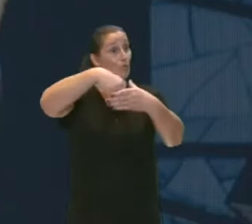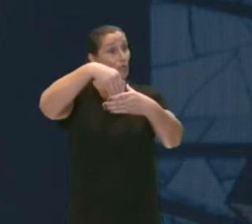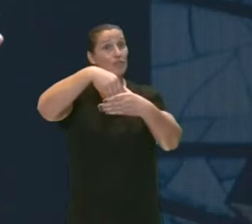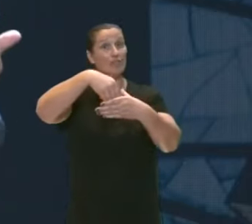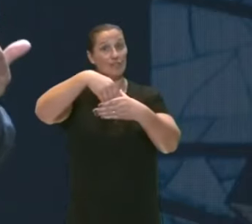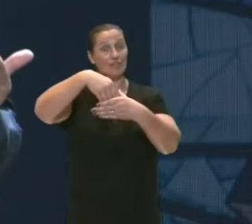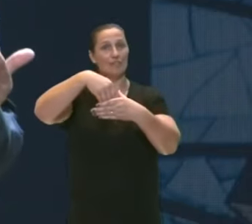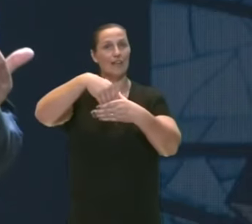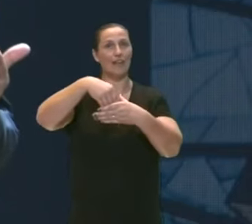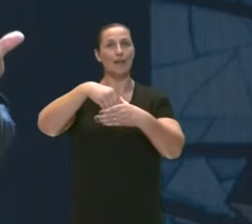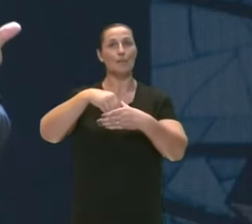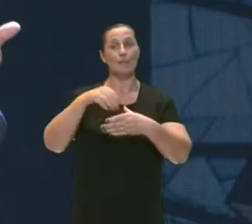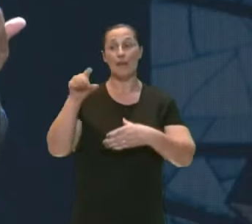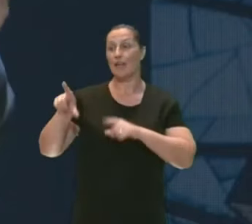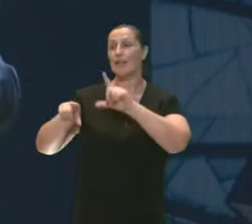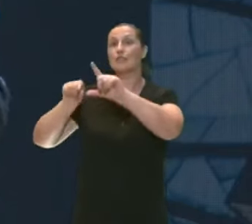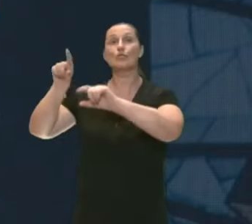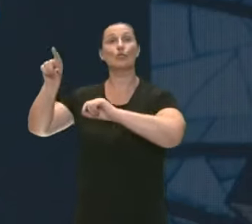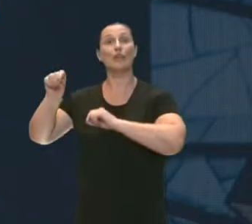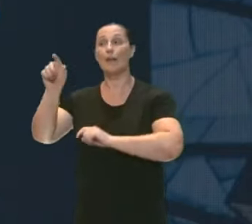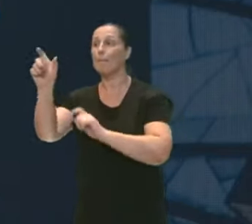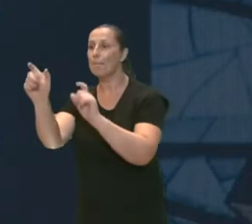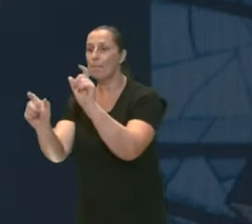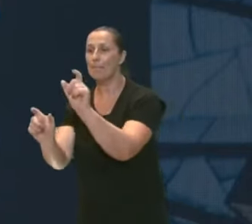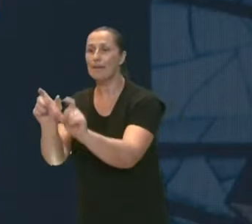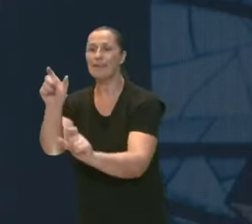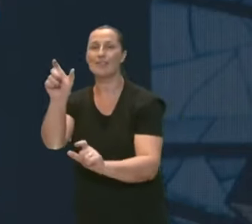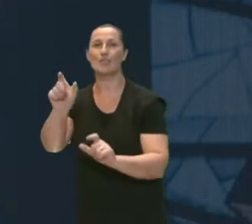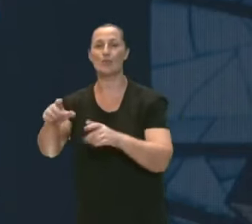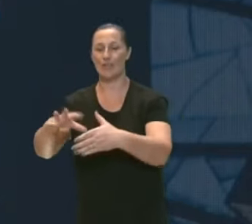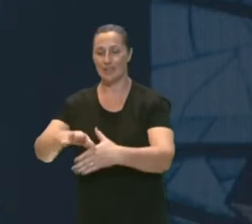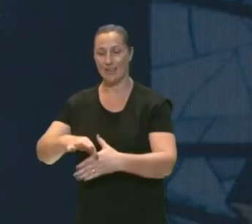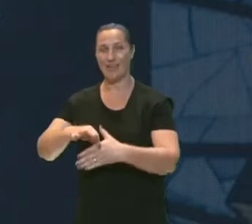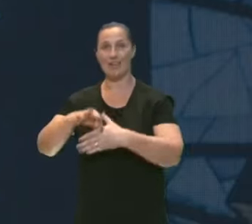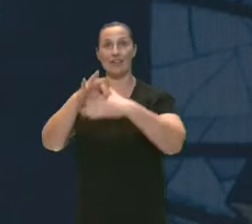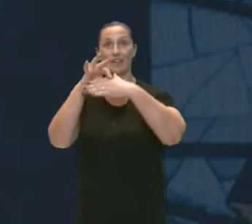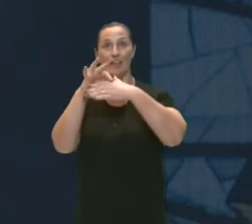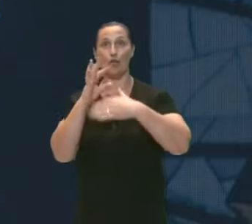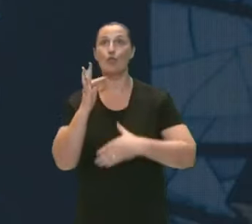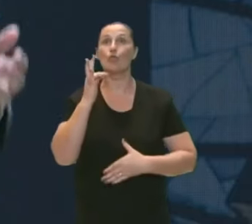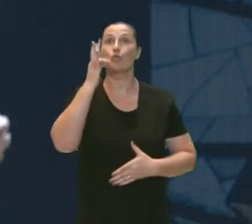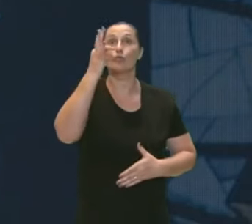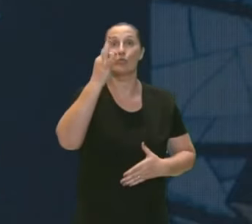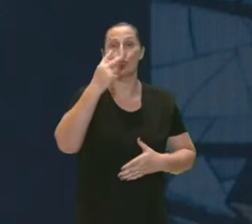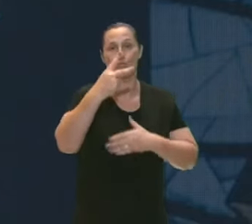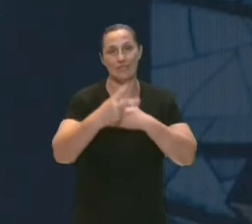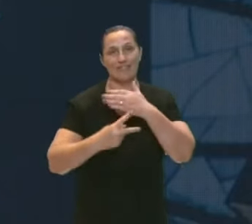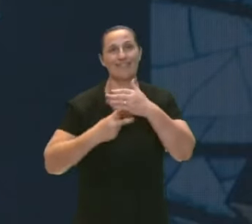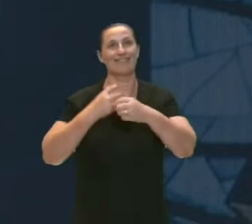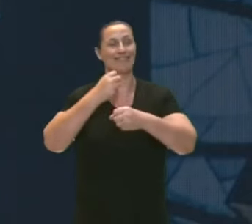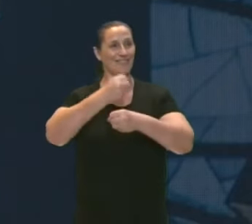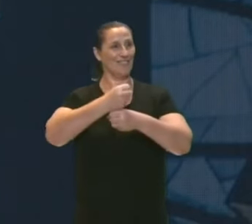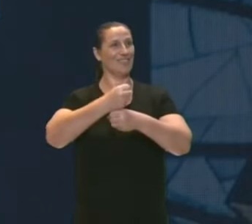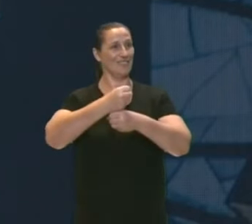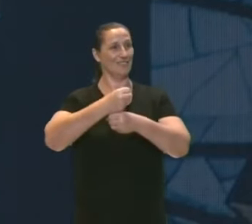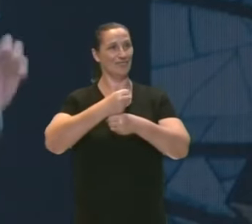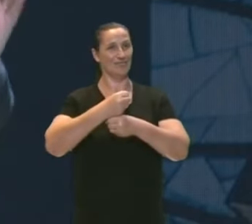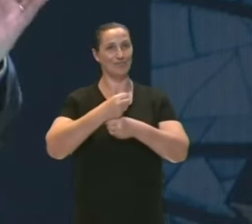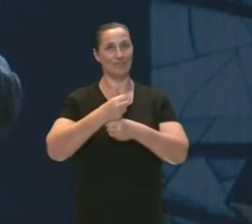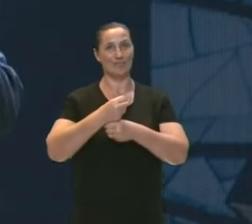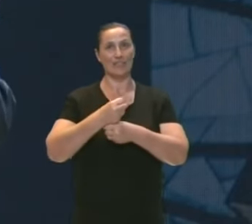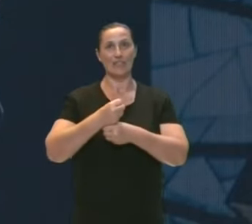direito e privilégio nosso de participar das eleições da nossa igreja, dos cargos de liderança e diretoria da